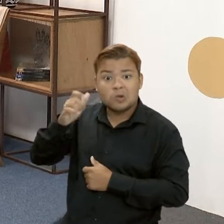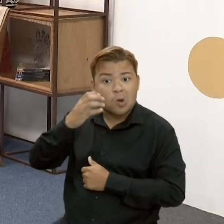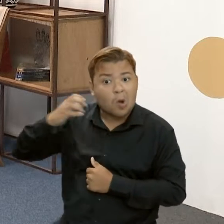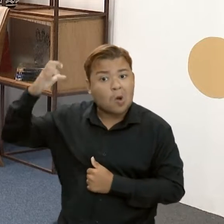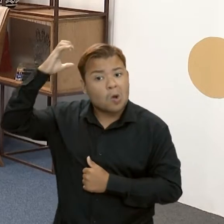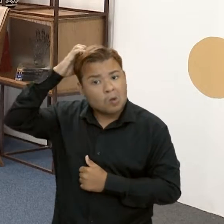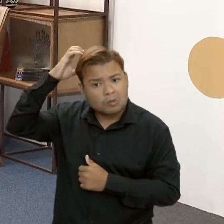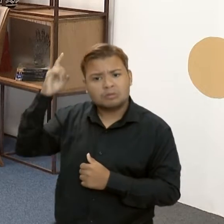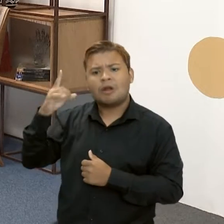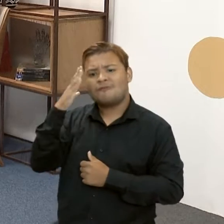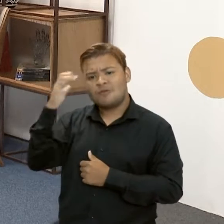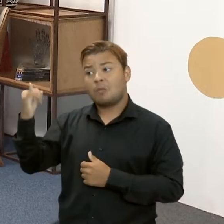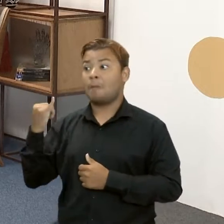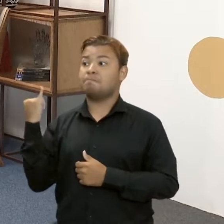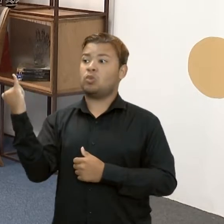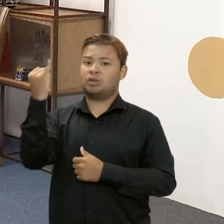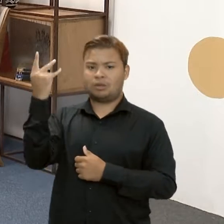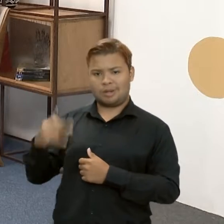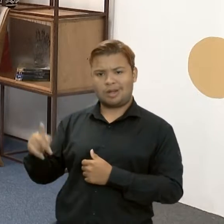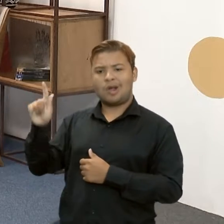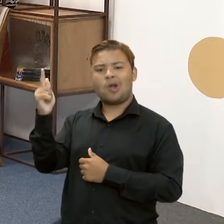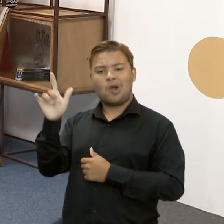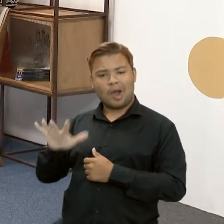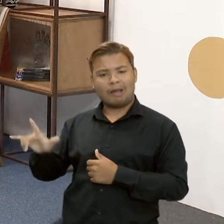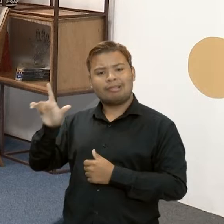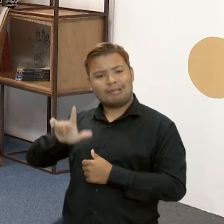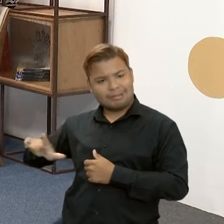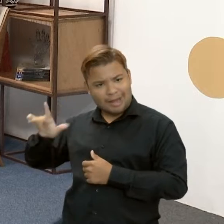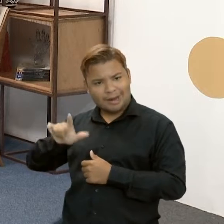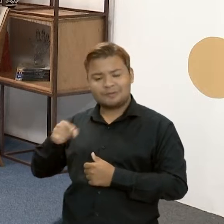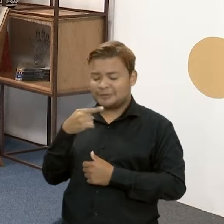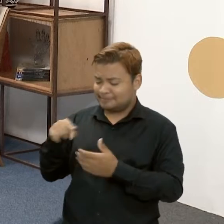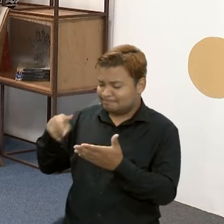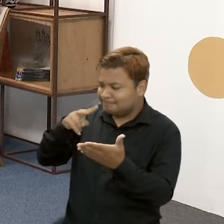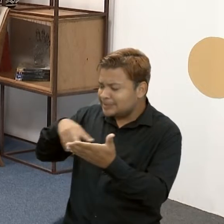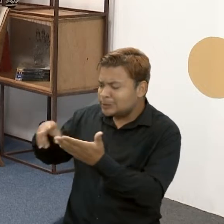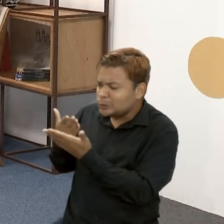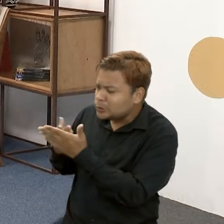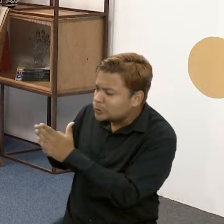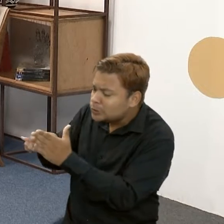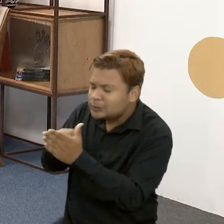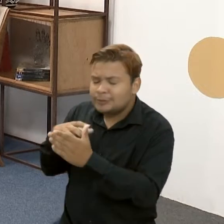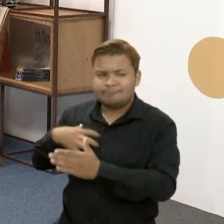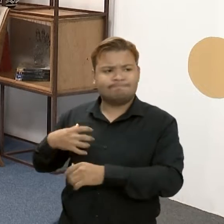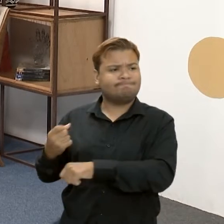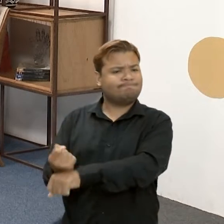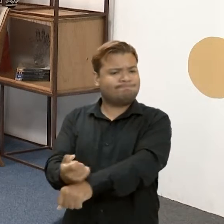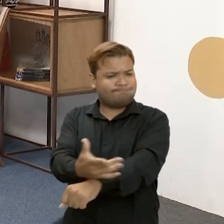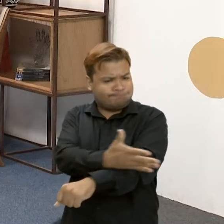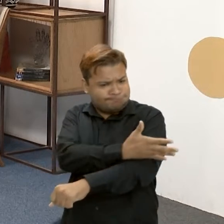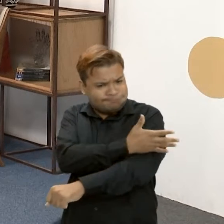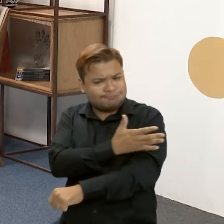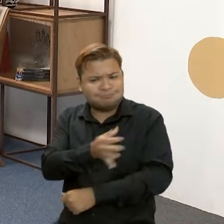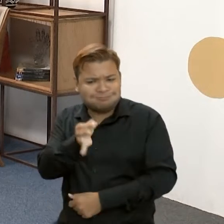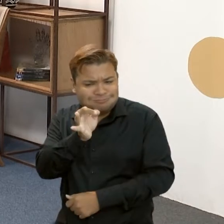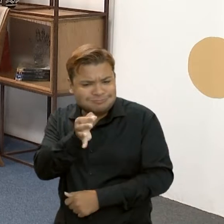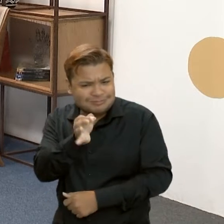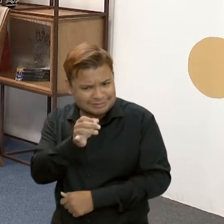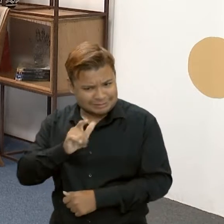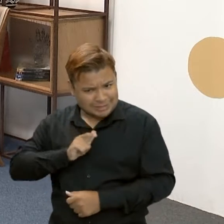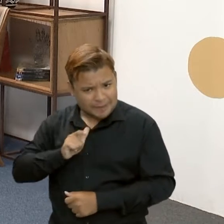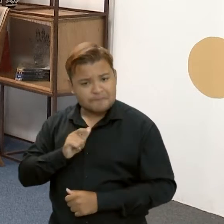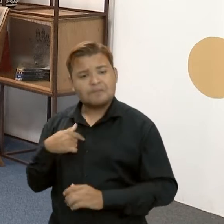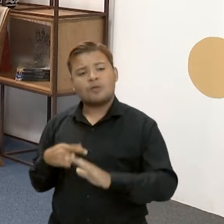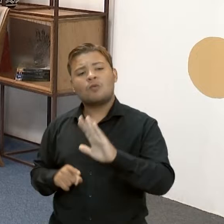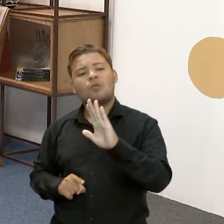para a nossa literatura goiana, vocês tenham se emocionado durante a leitura de algum desses textos. Eu